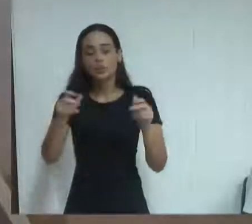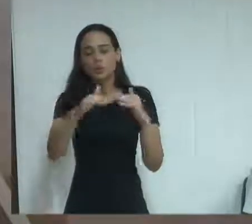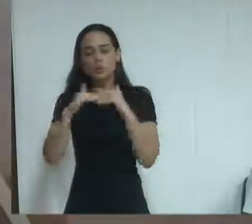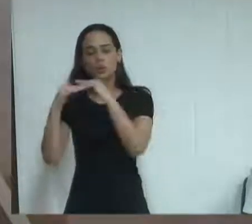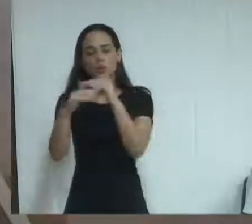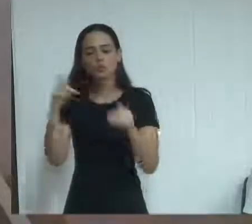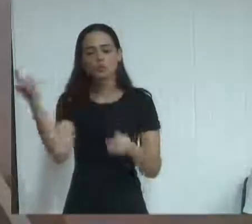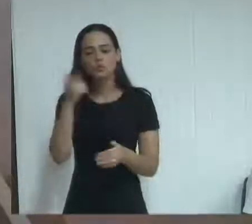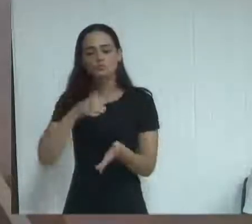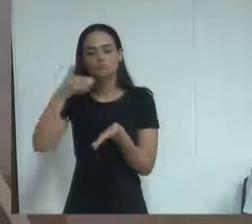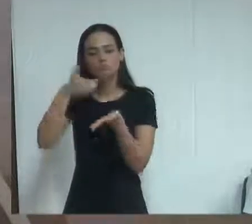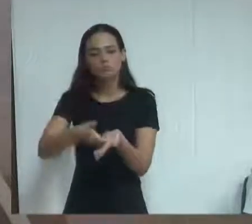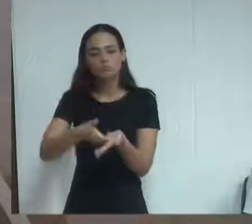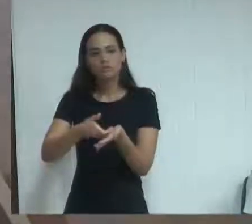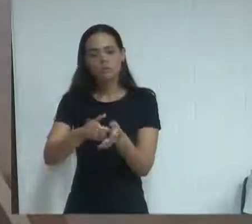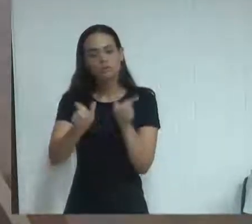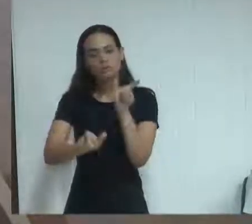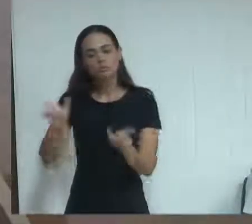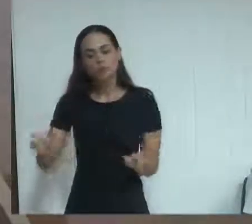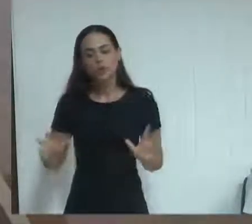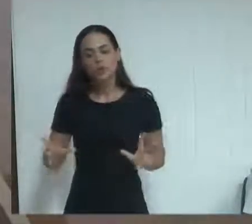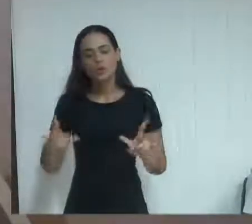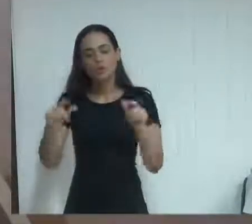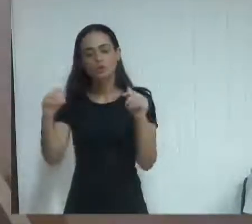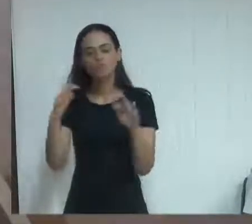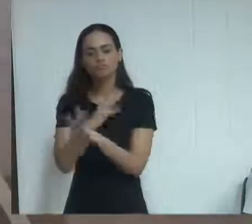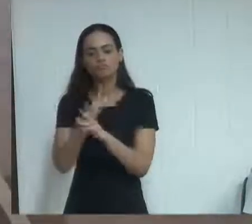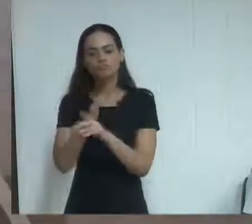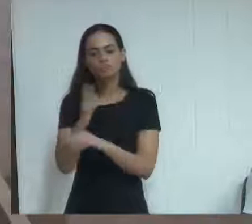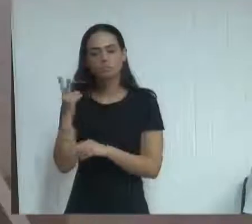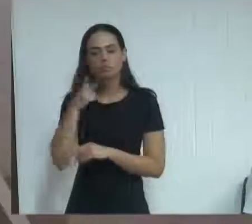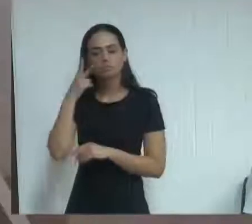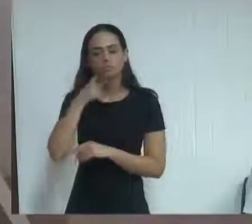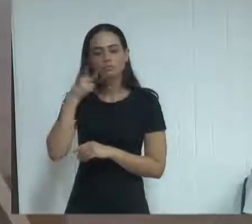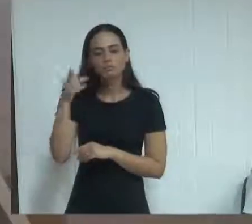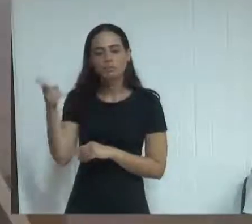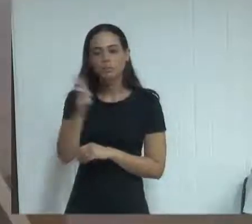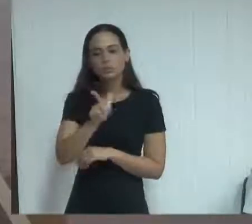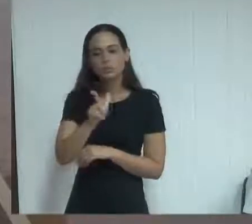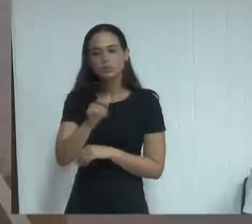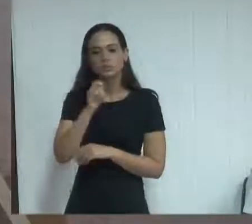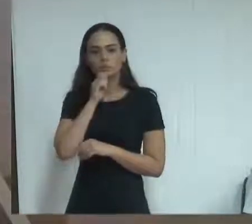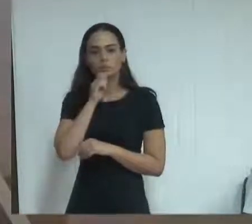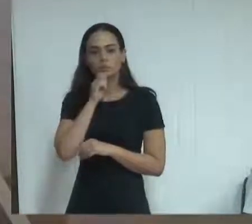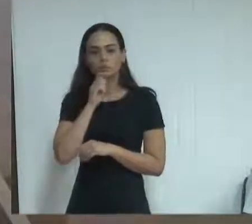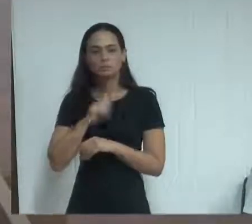à vista, o município inteiro pagaria à vista, com 10% de desconto, uma inflação de 2%, como foi a